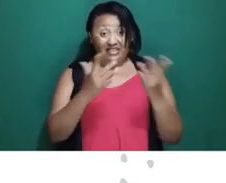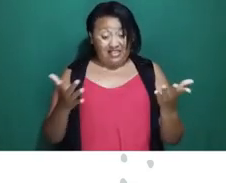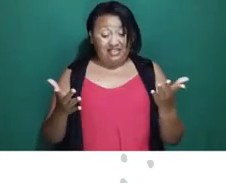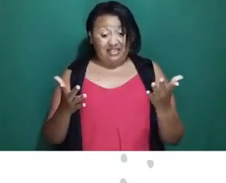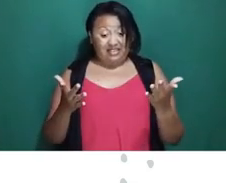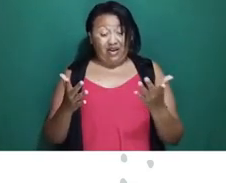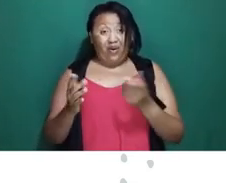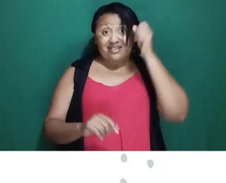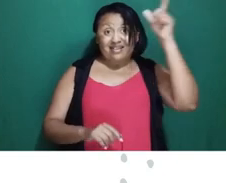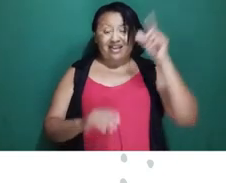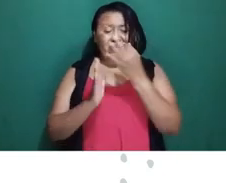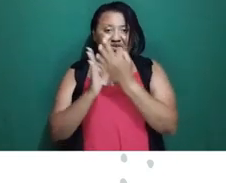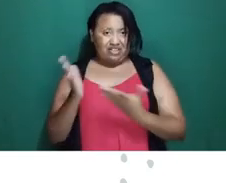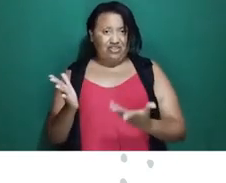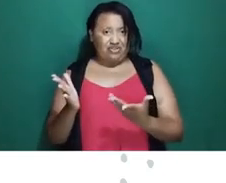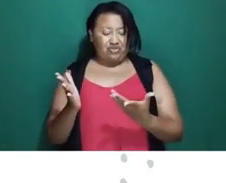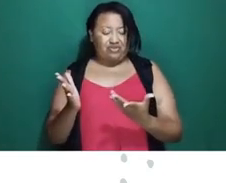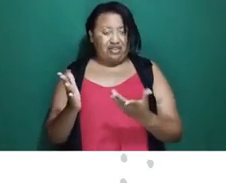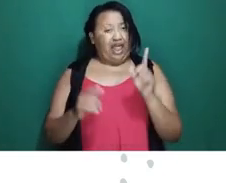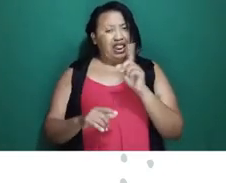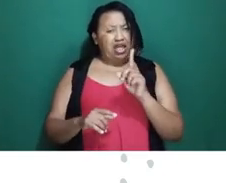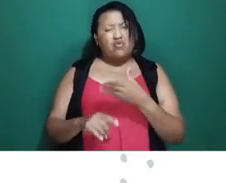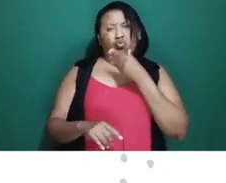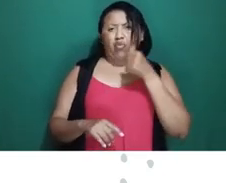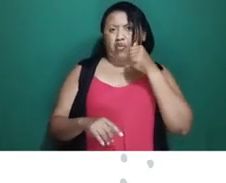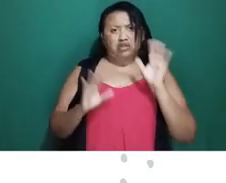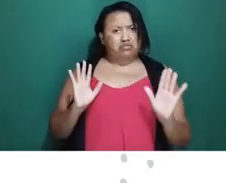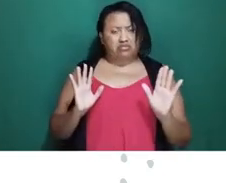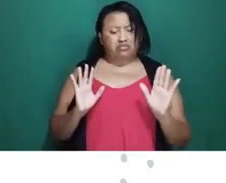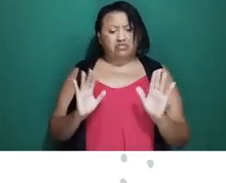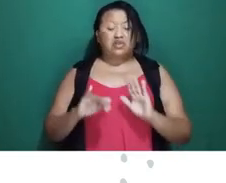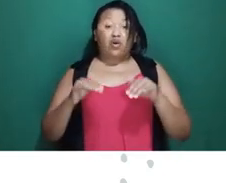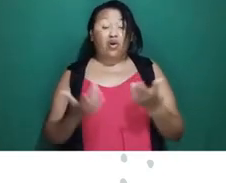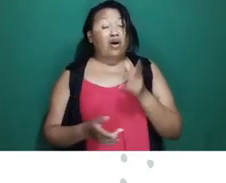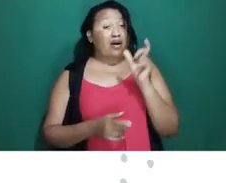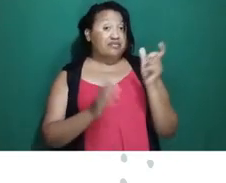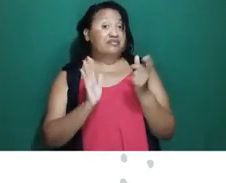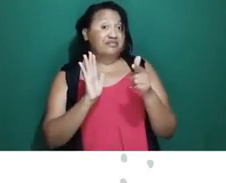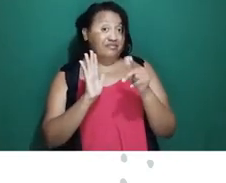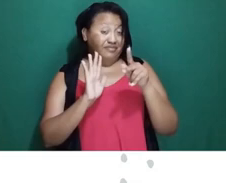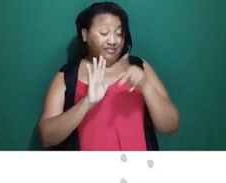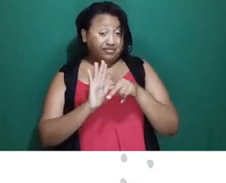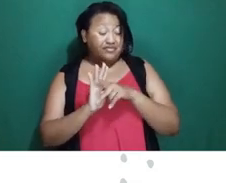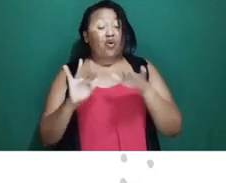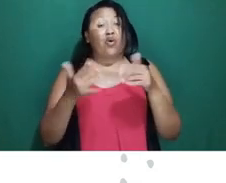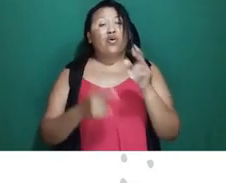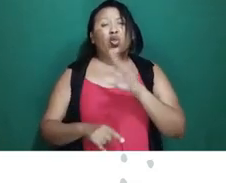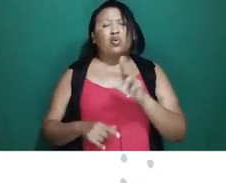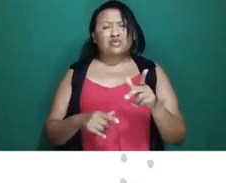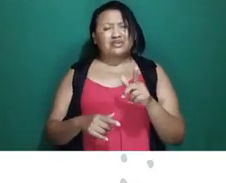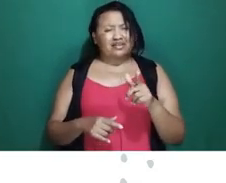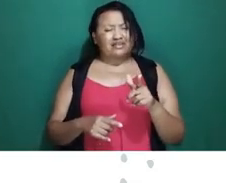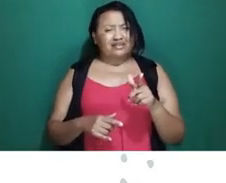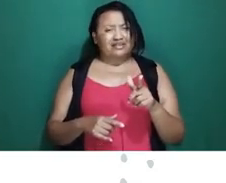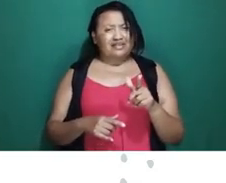e não necessariamente com o gênero masculino ou feminino ou com a palavra pertence Qual o nome dessa figura de linguagem